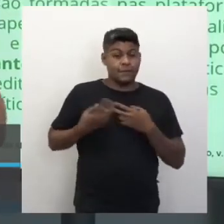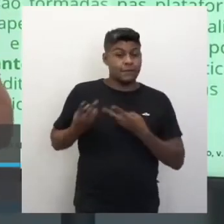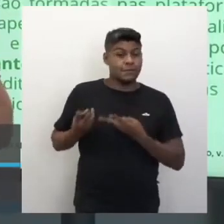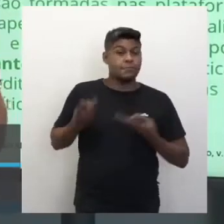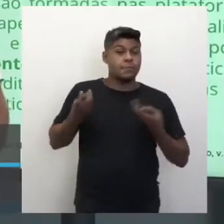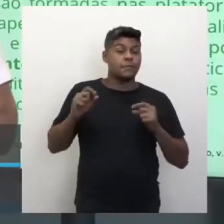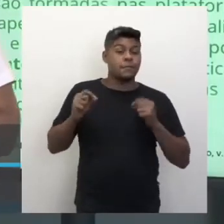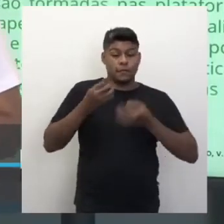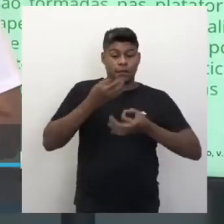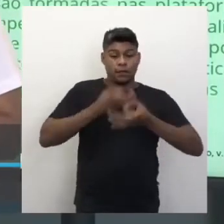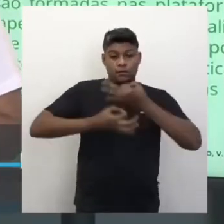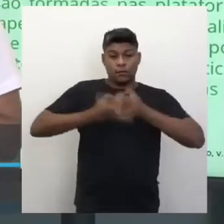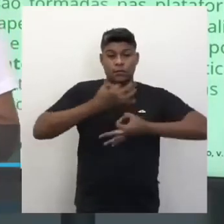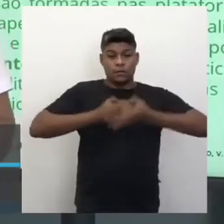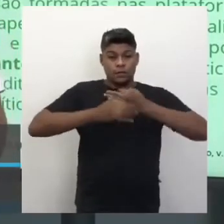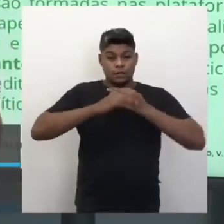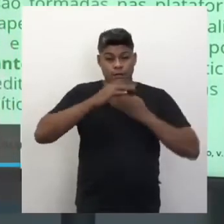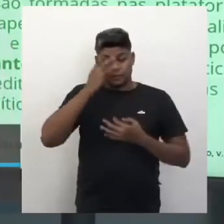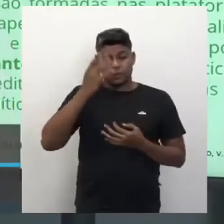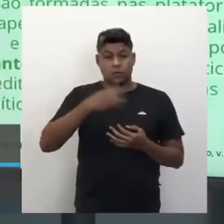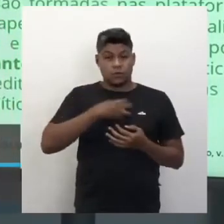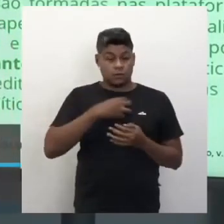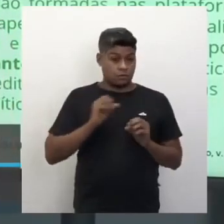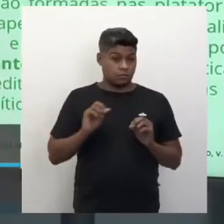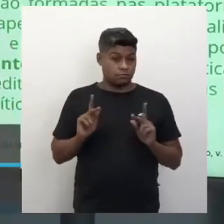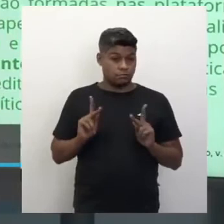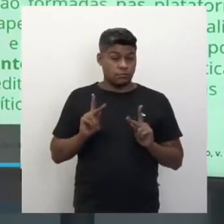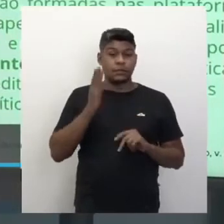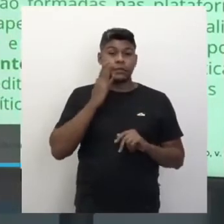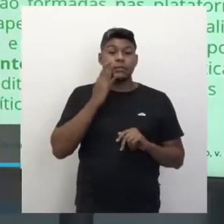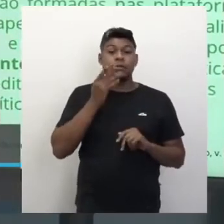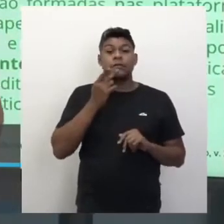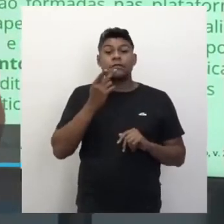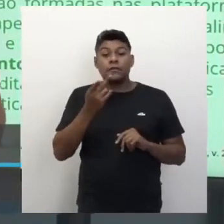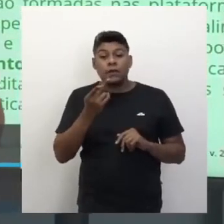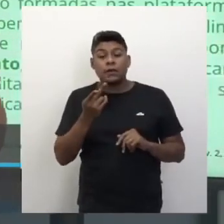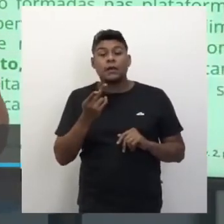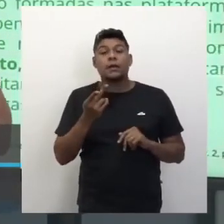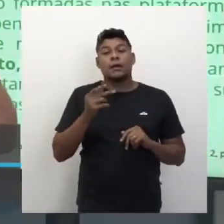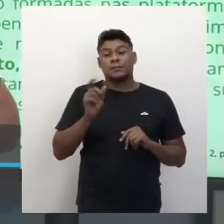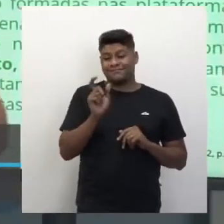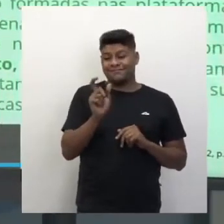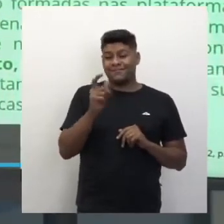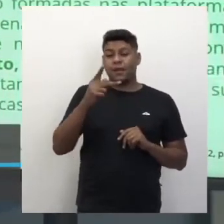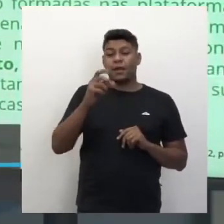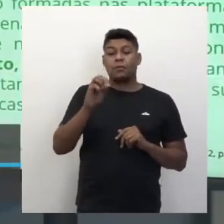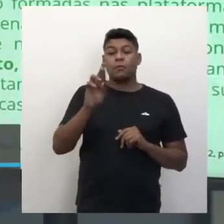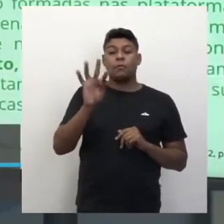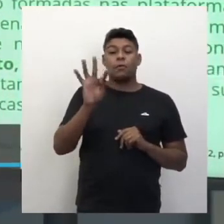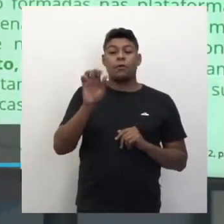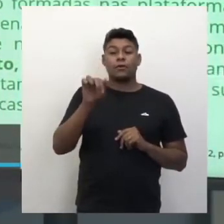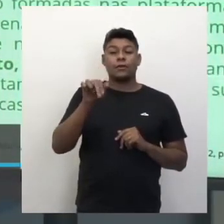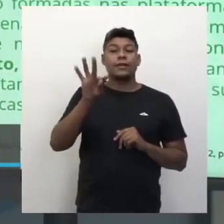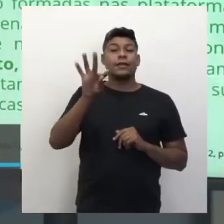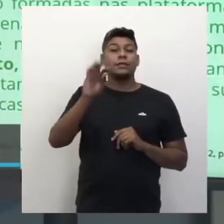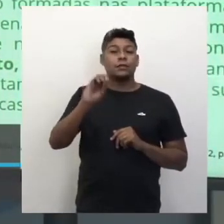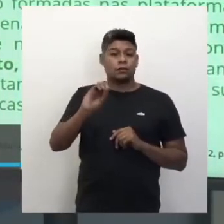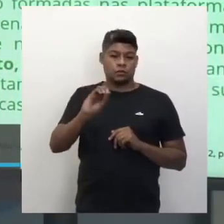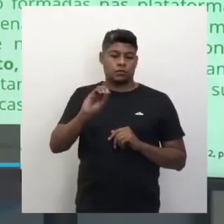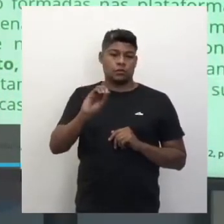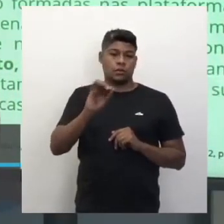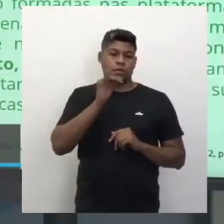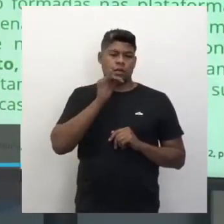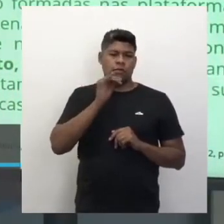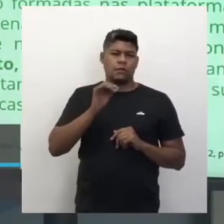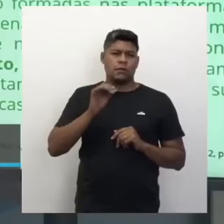tem a opinião da pessoa nesse contexto, ok? E quando ele fala o portanto, aí já tem aquela questão, portanto, não pensa,